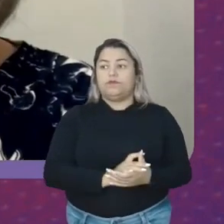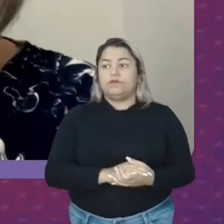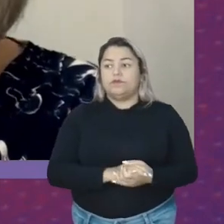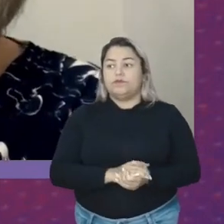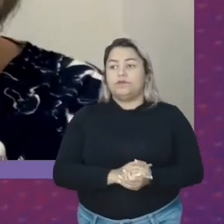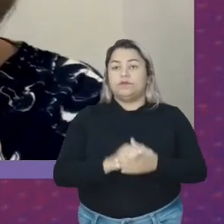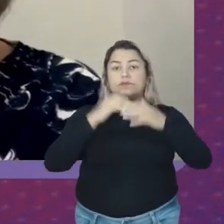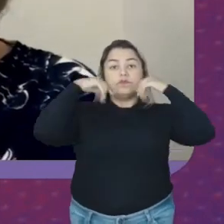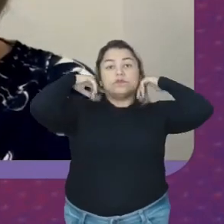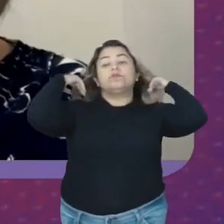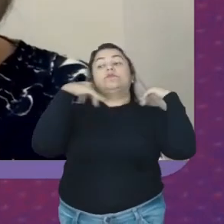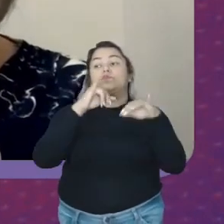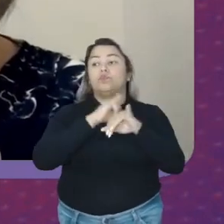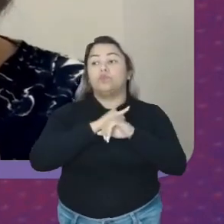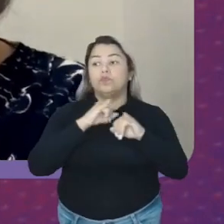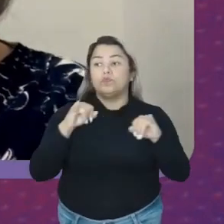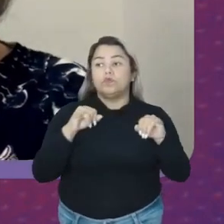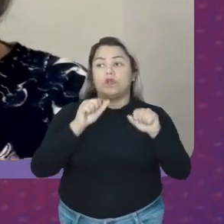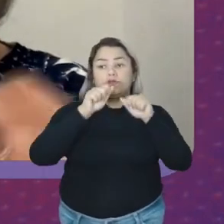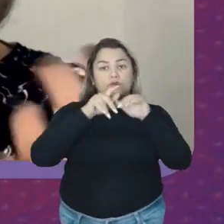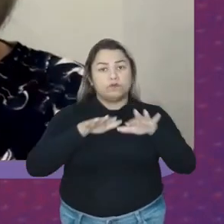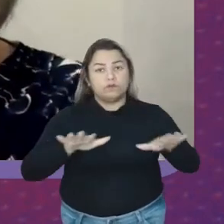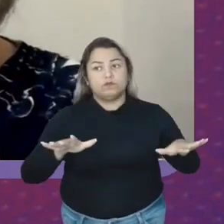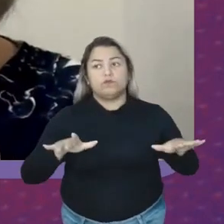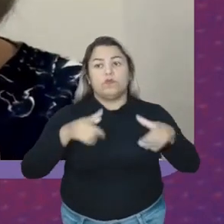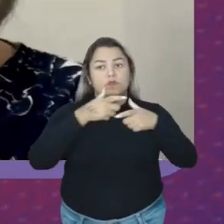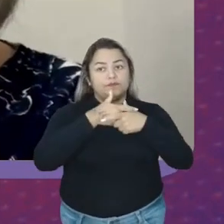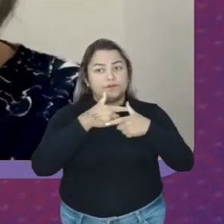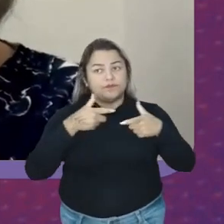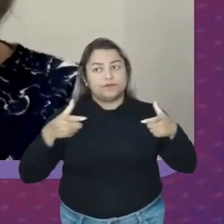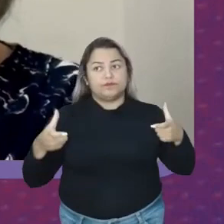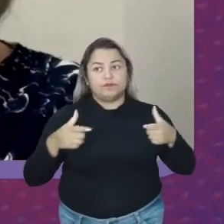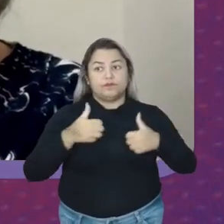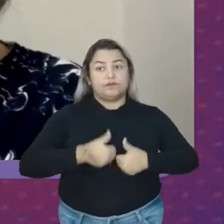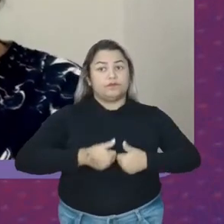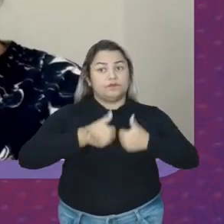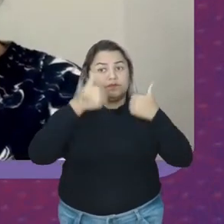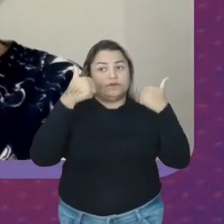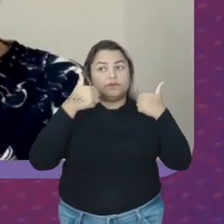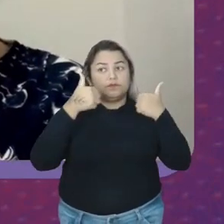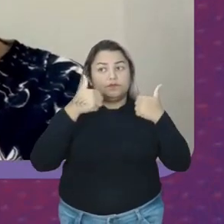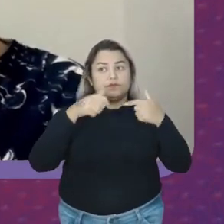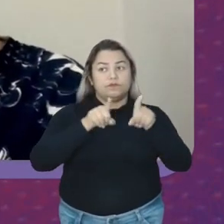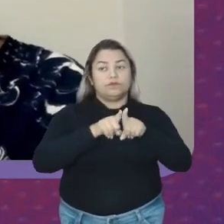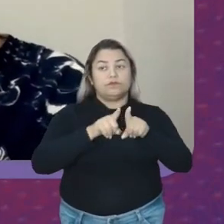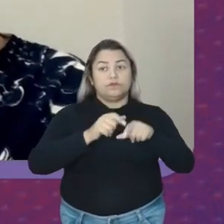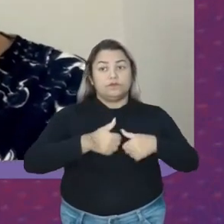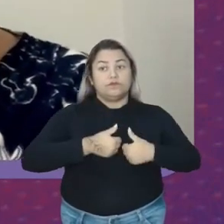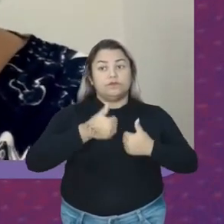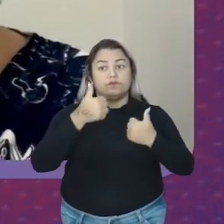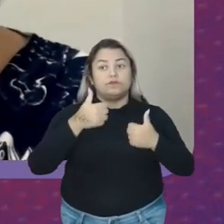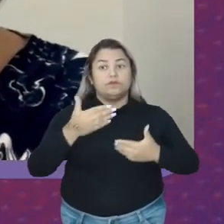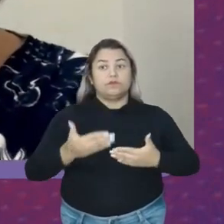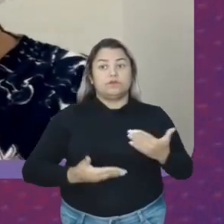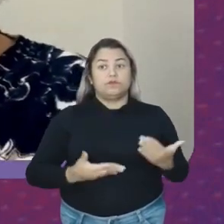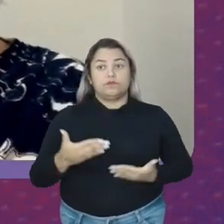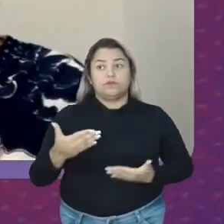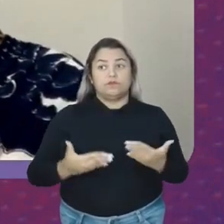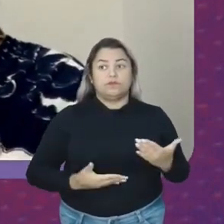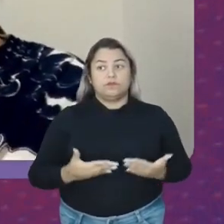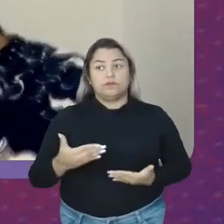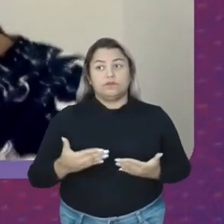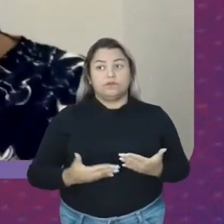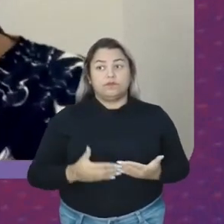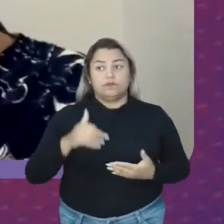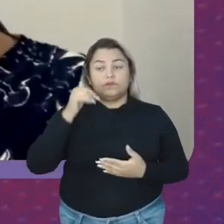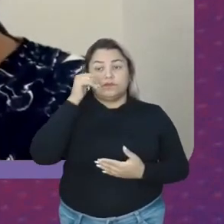de divulgação dos nossos serviços, de ampliação e melhoria da qualidade dos serviços que atendem as